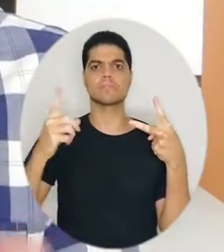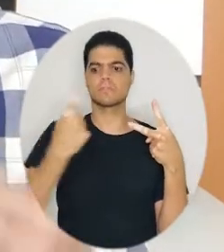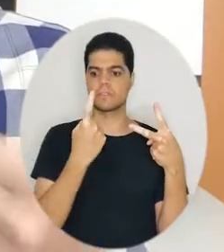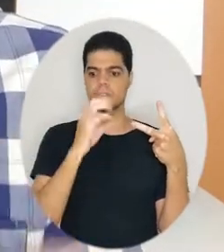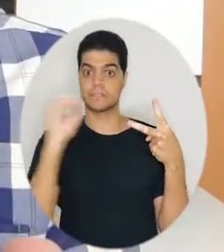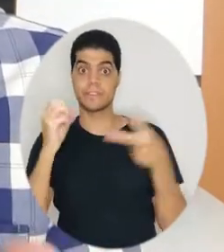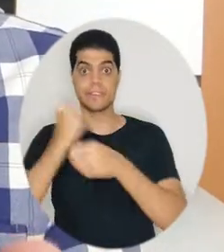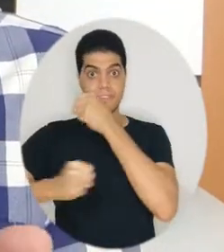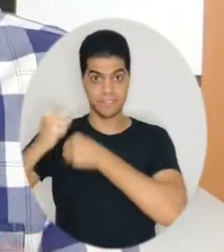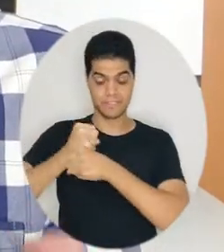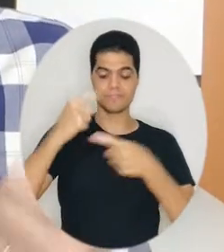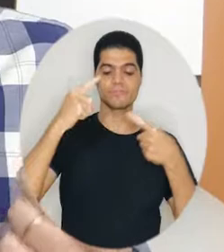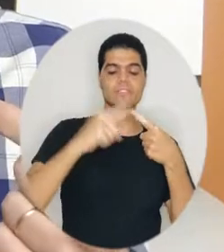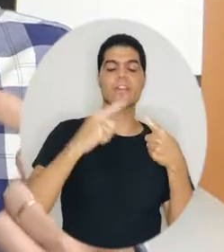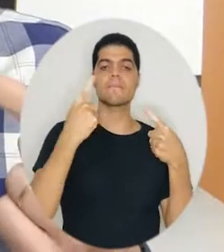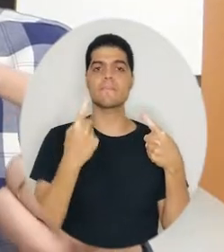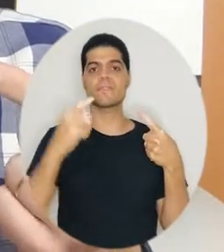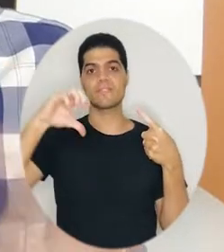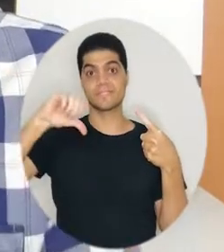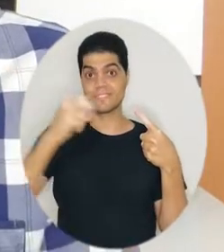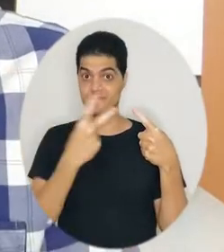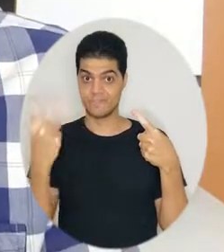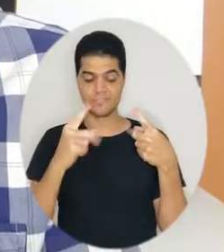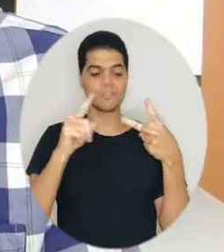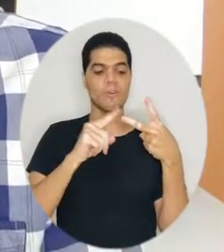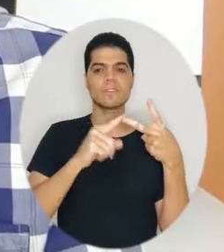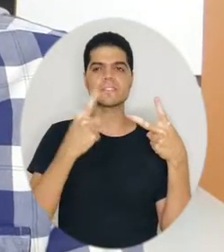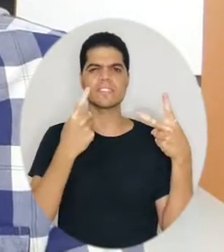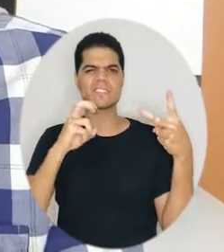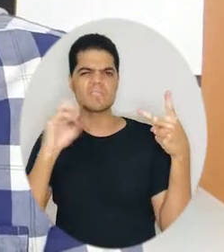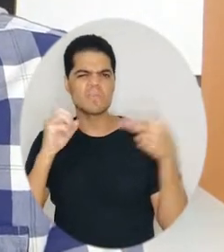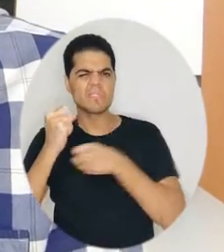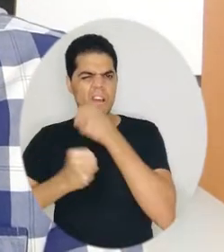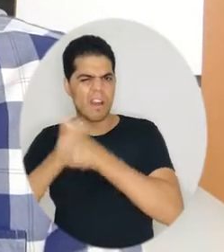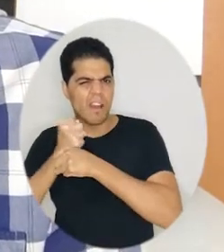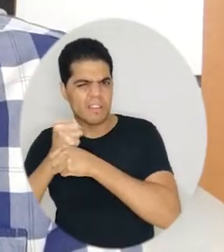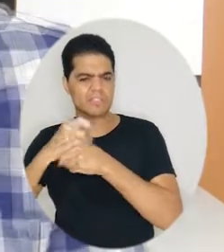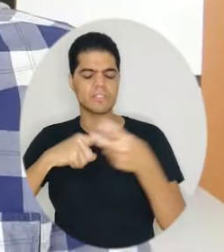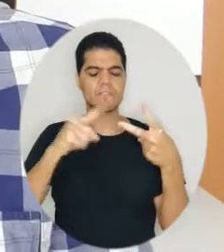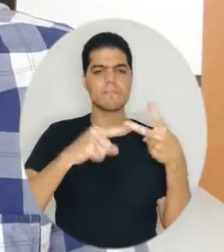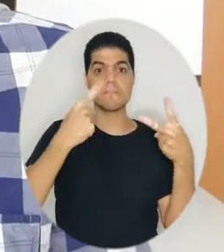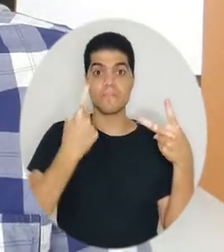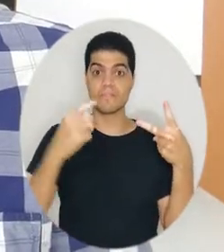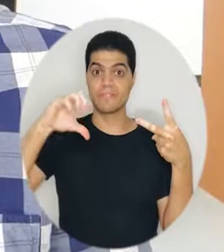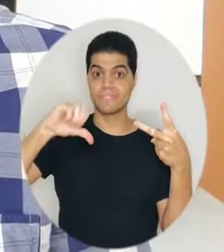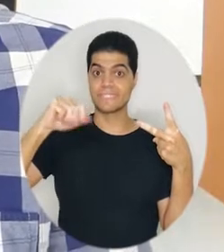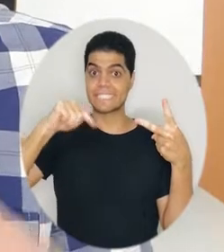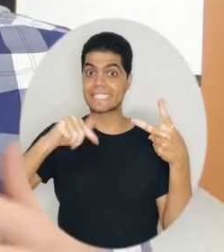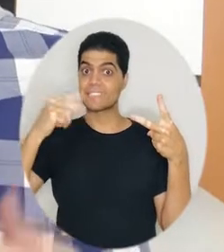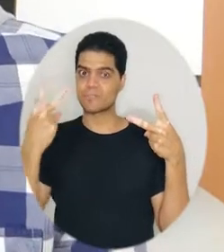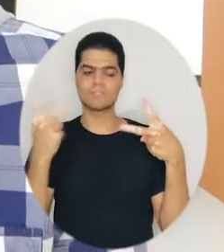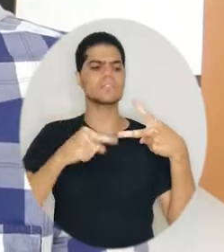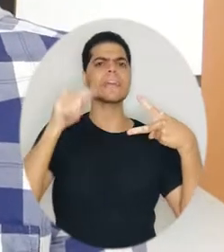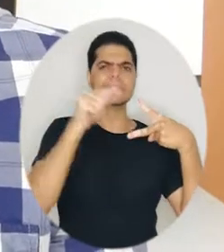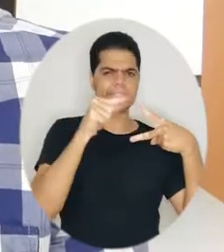completou 100 anos em 1922 e quando ela completou 150 anos em 1972 em 1922